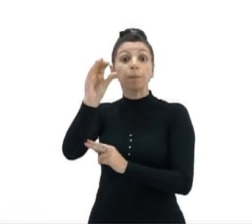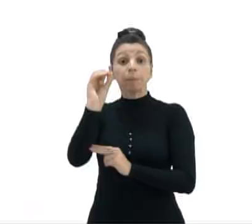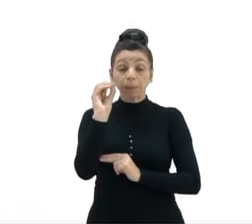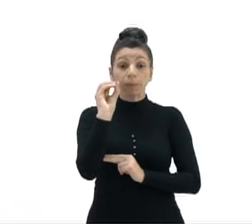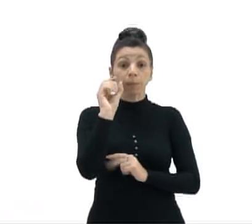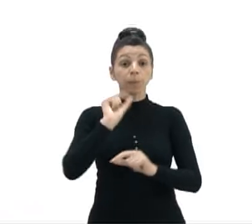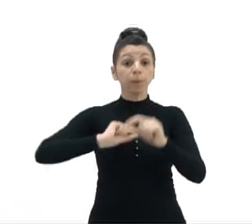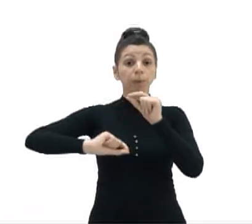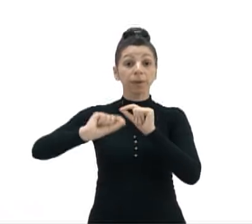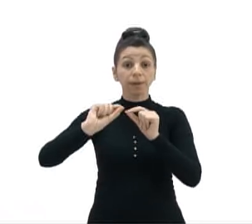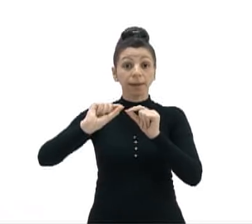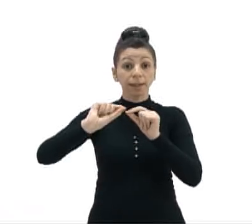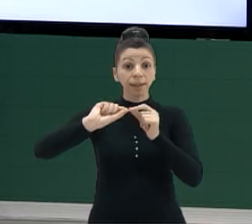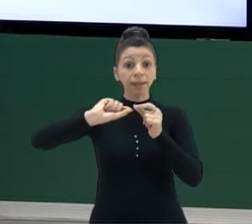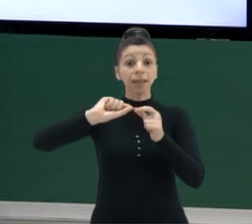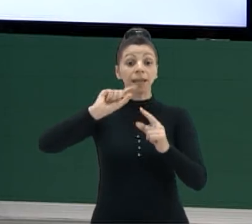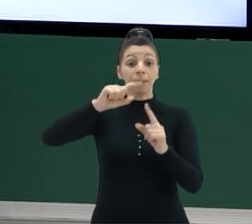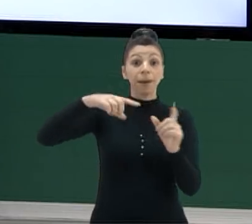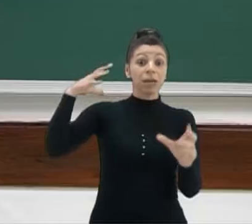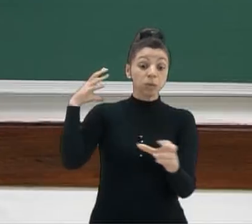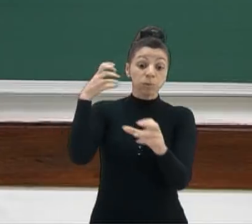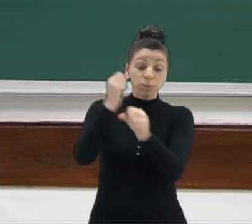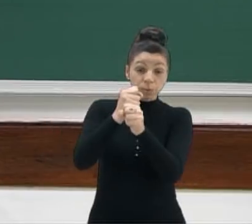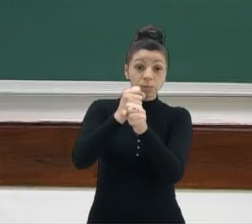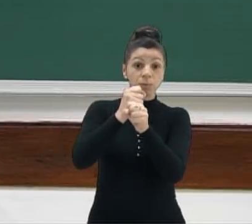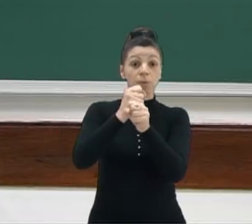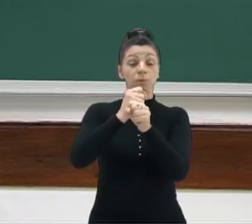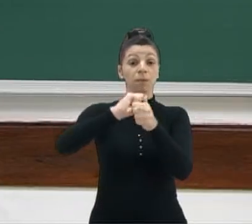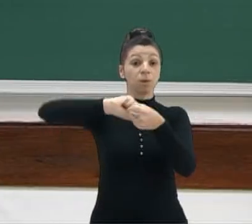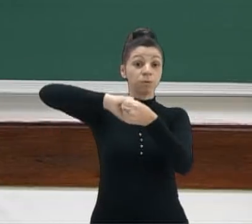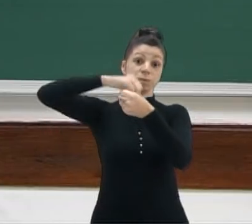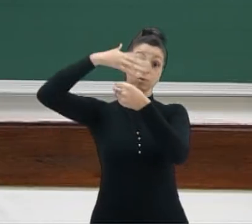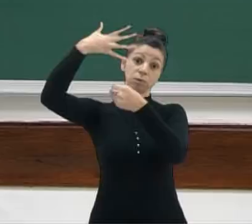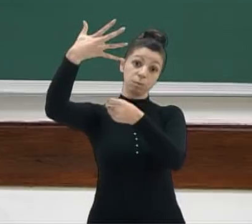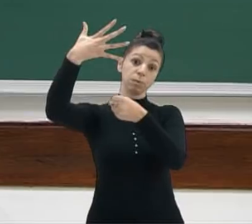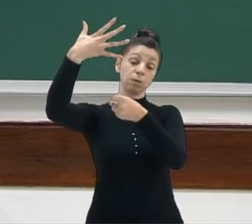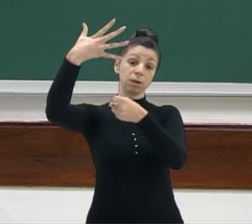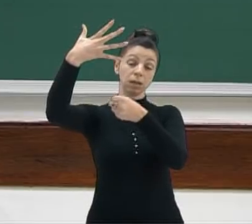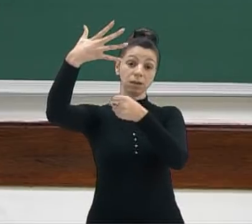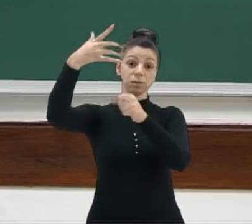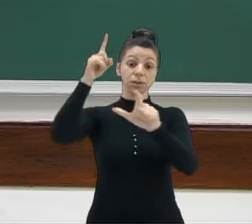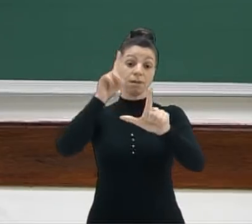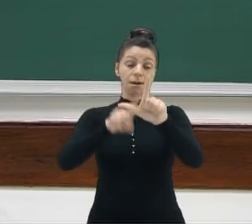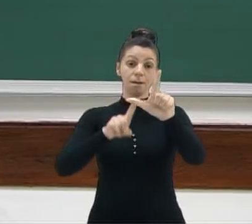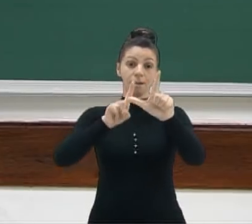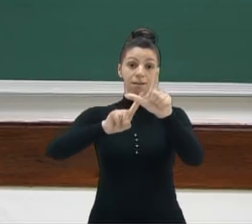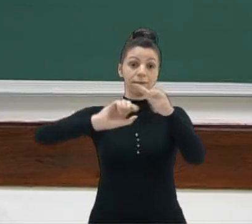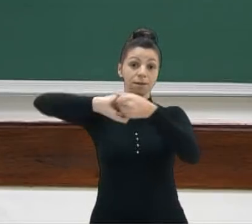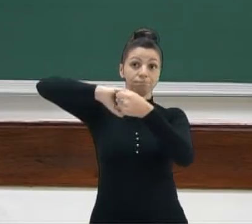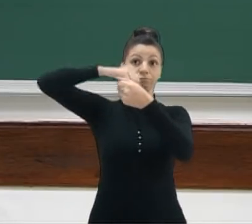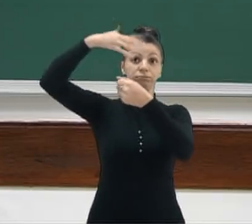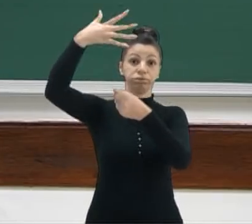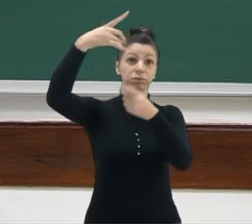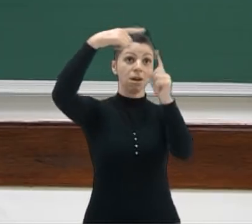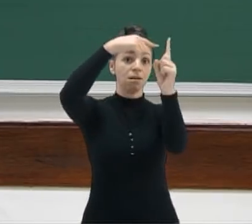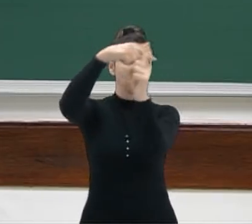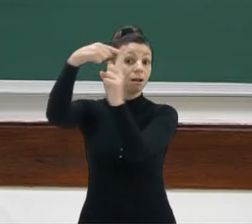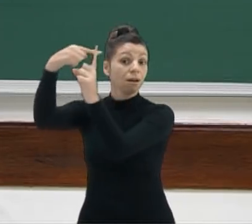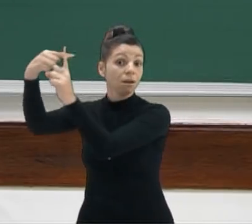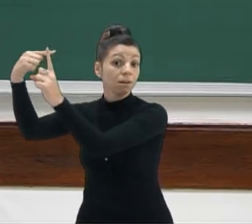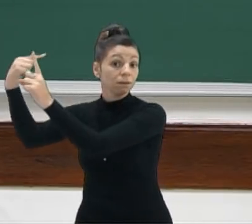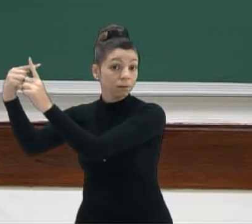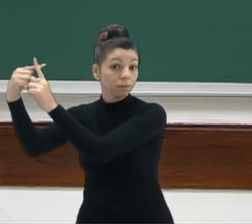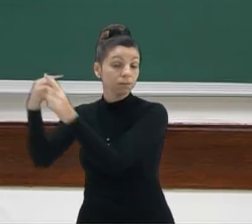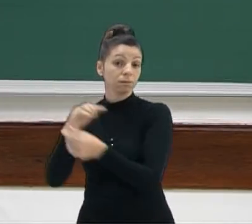os expoentes que estão em cima das letras. Então, vamos sempre prestar atenção nisso. Monômio, eu tenho o quê?